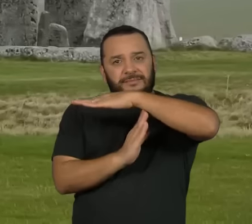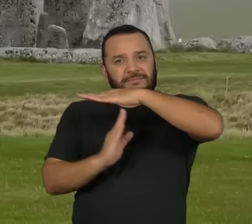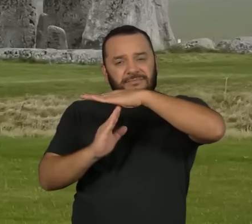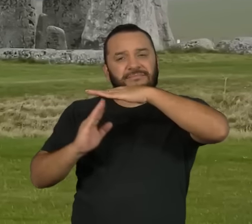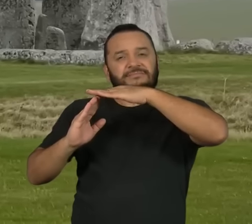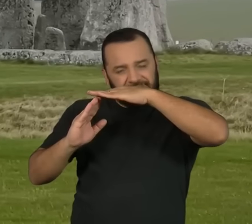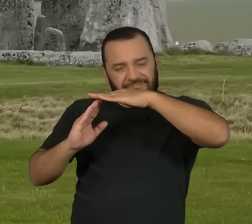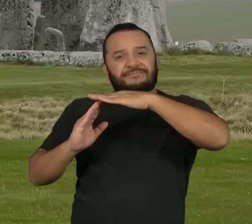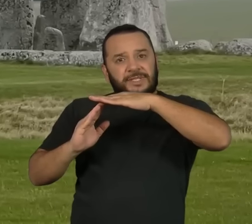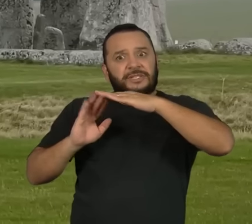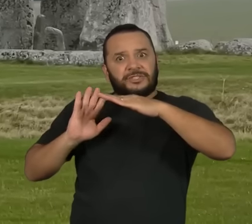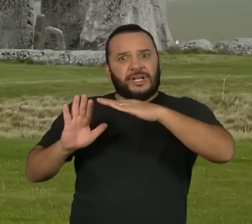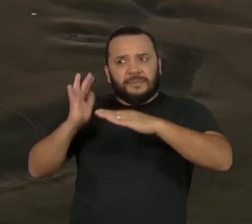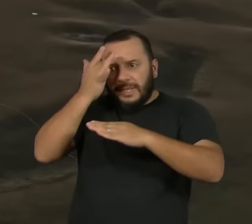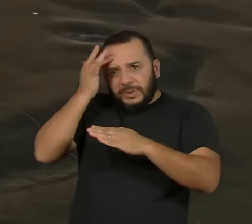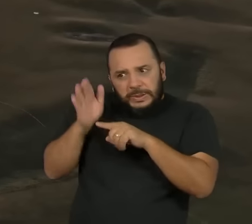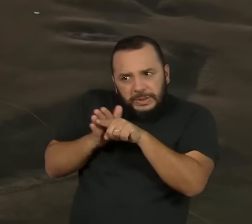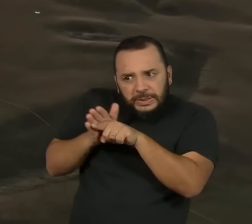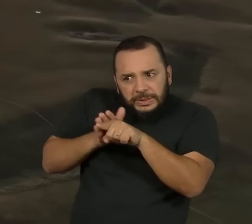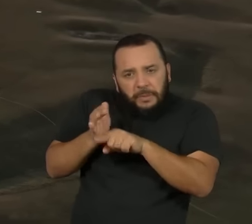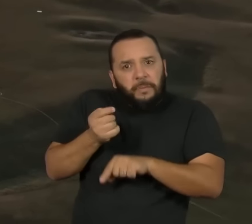e ainda pouco conhecido.